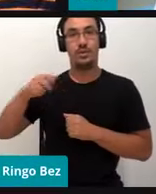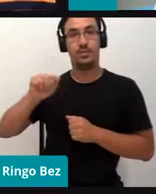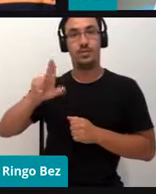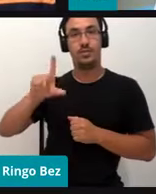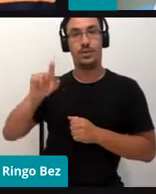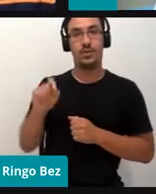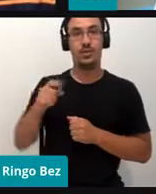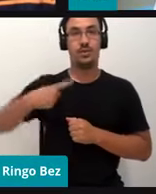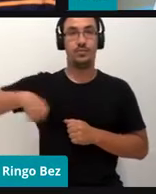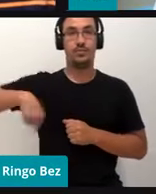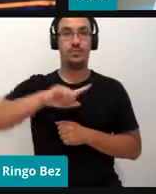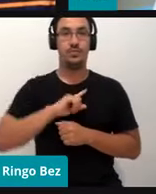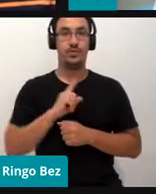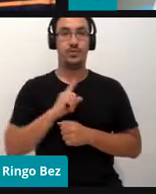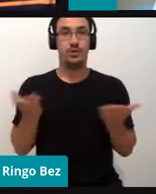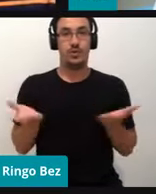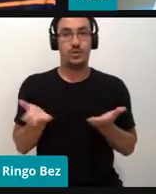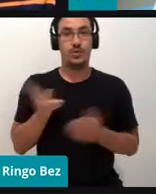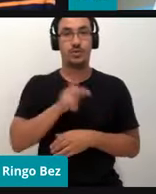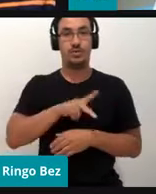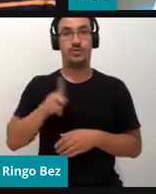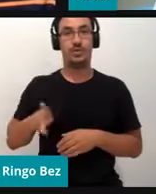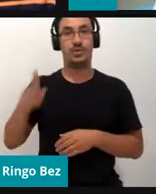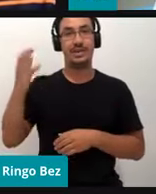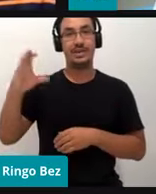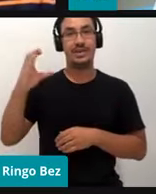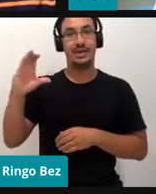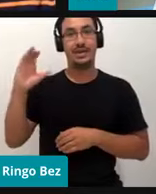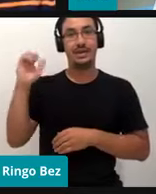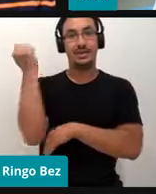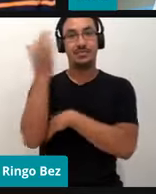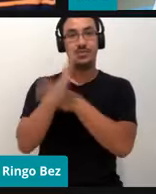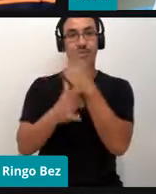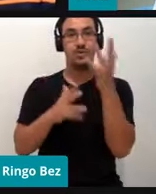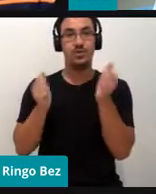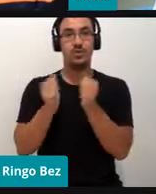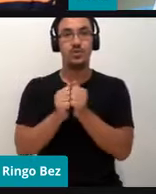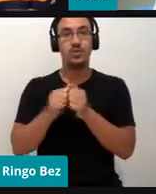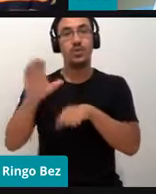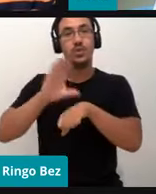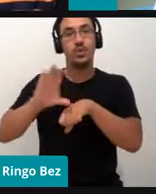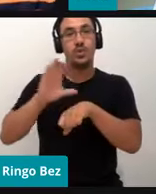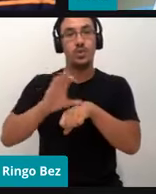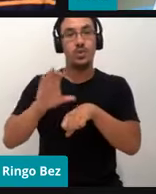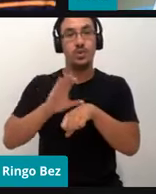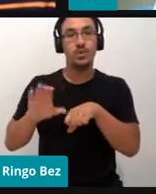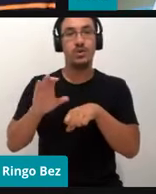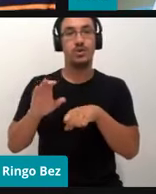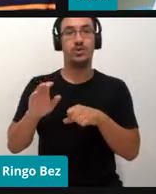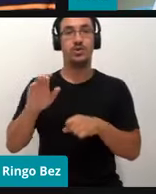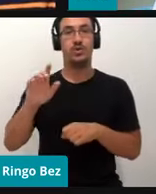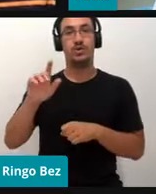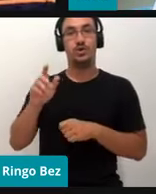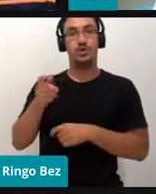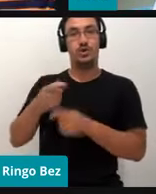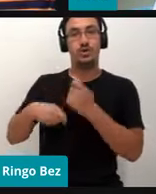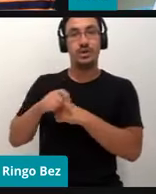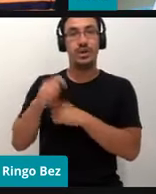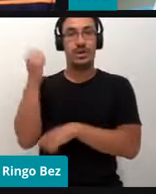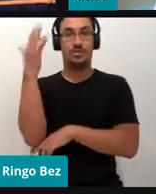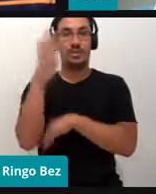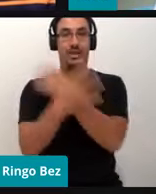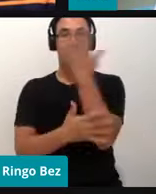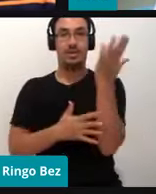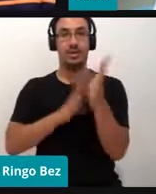somos professores do curso de Ciências Ambientais e do curso de Gestão Ambiental desde 2006, aqui no setor litoral da